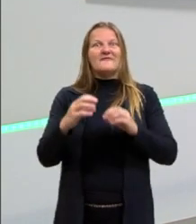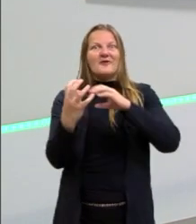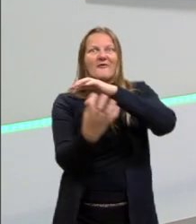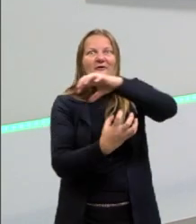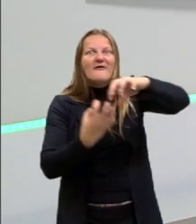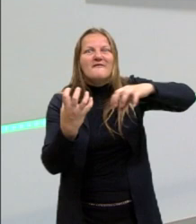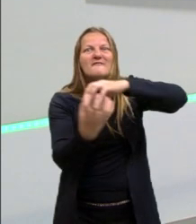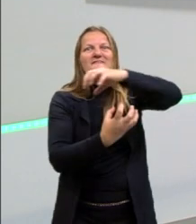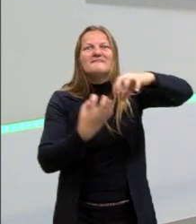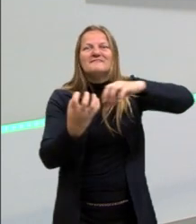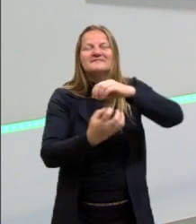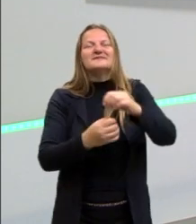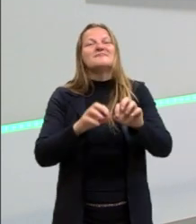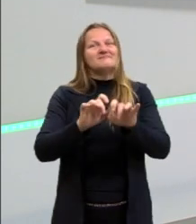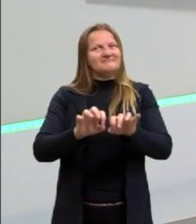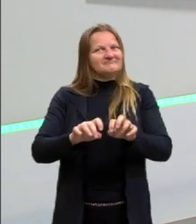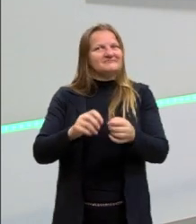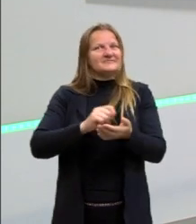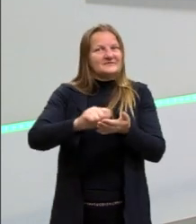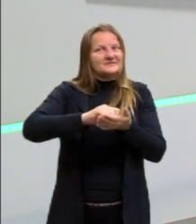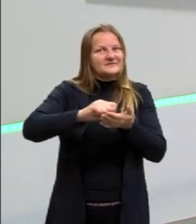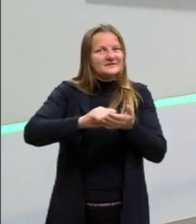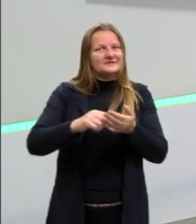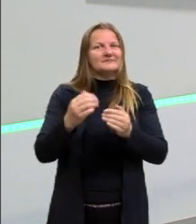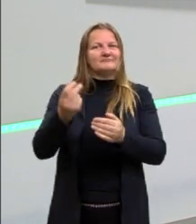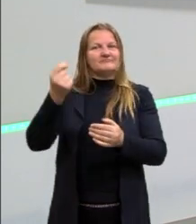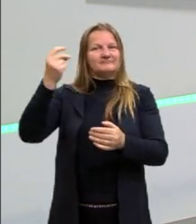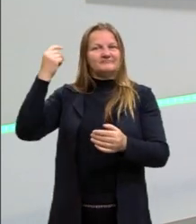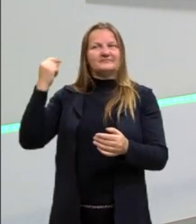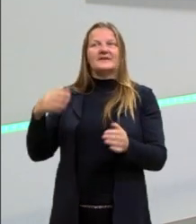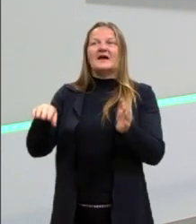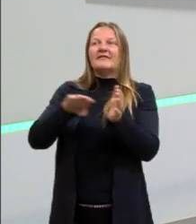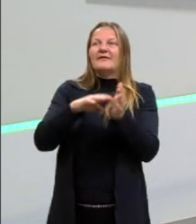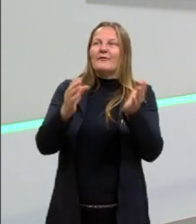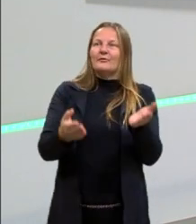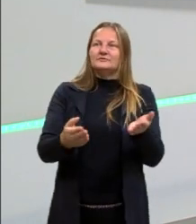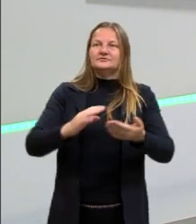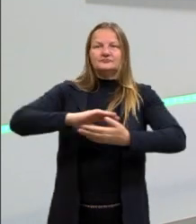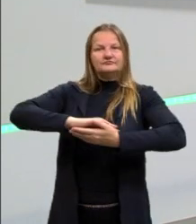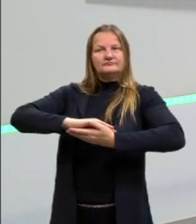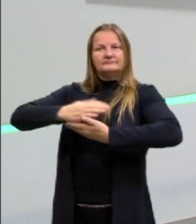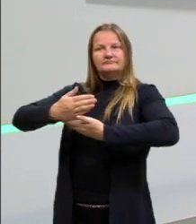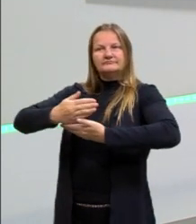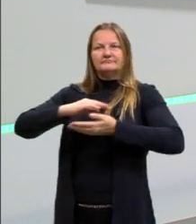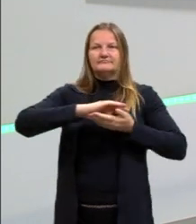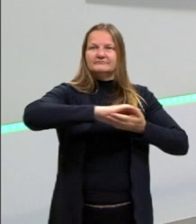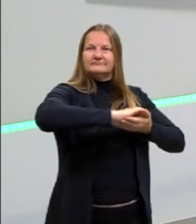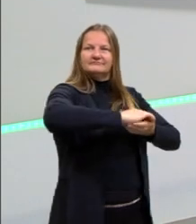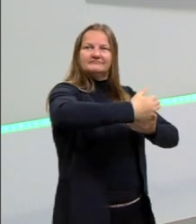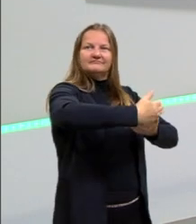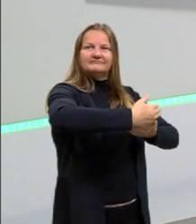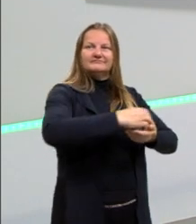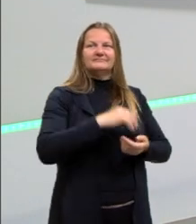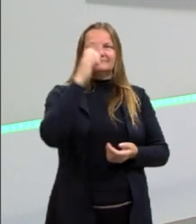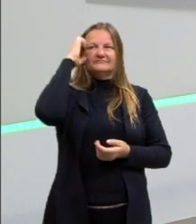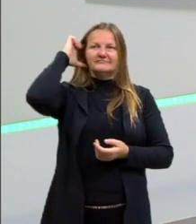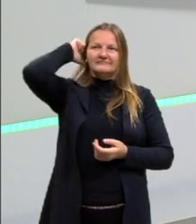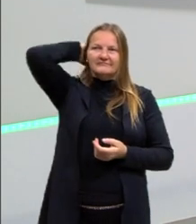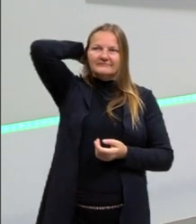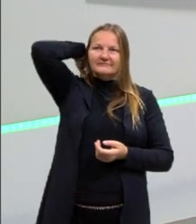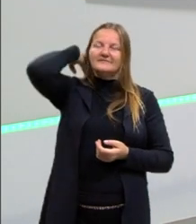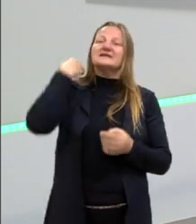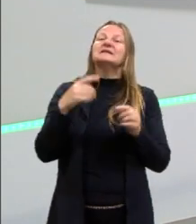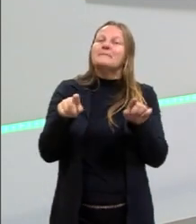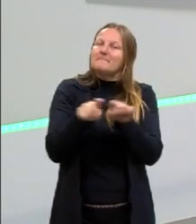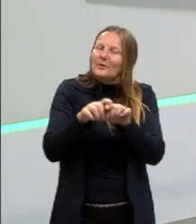a escrita da época até a gente chega hoje aqui então nos nossos computadores seja o computador de